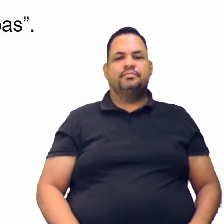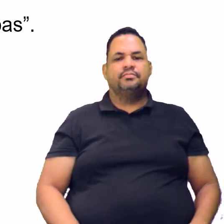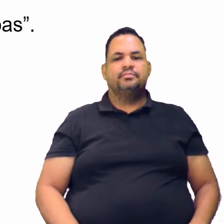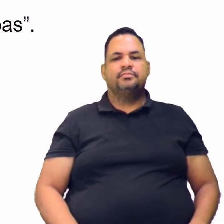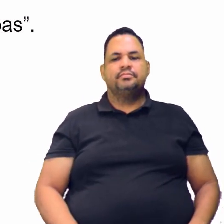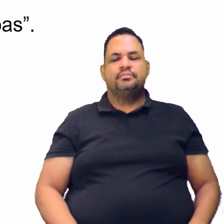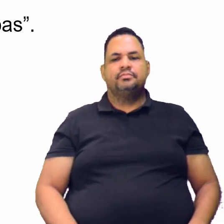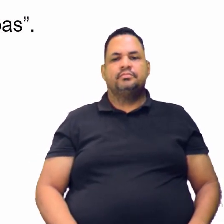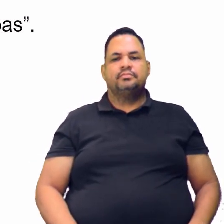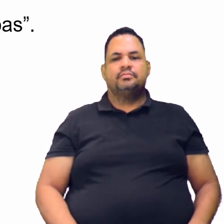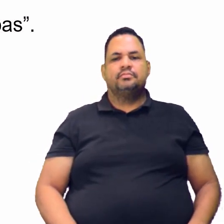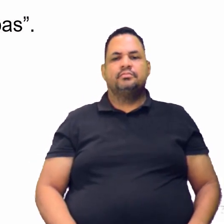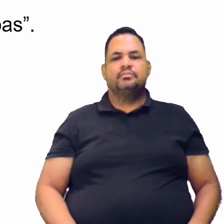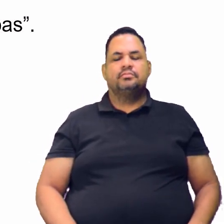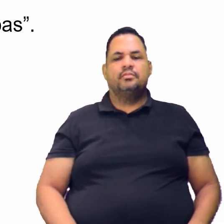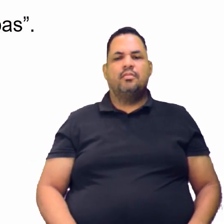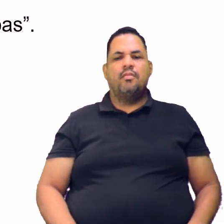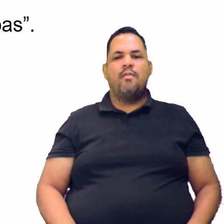aí?